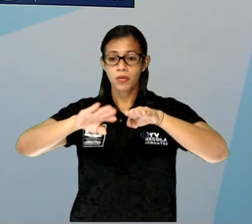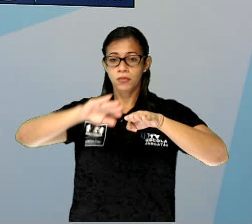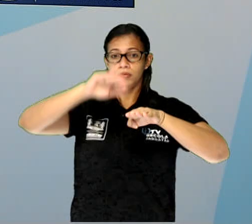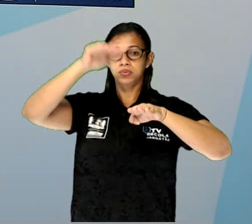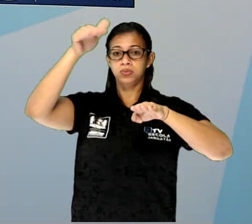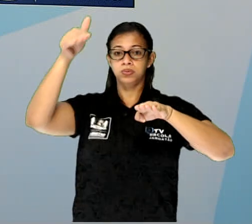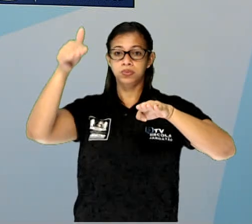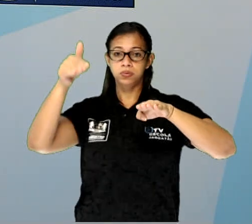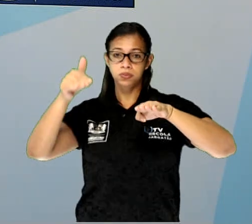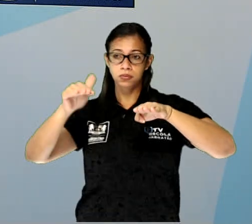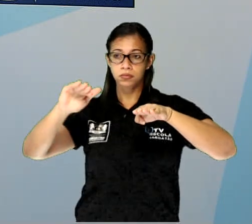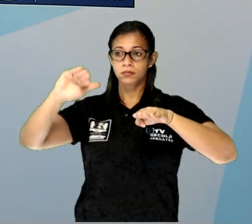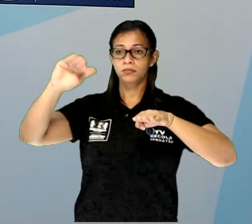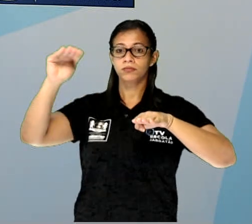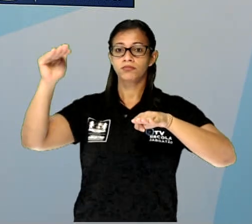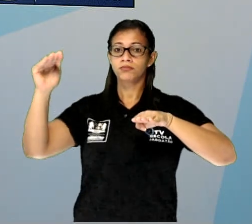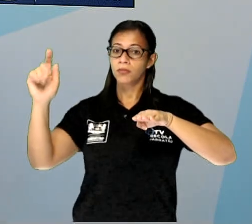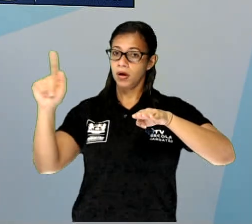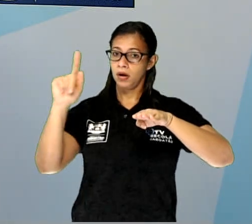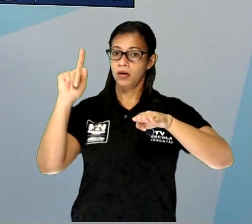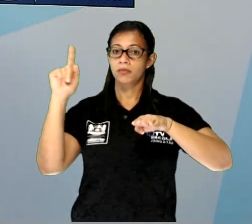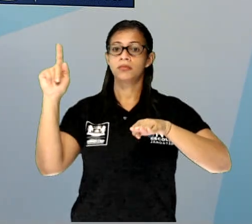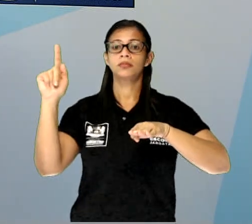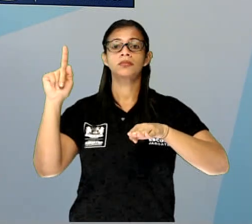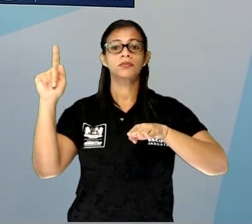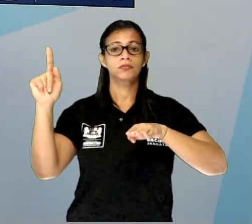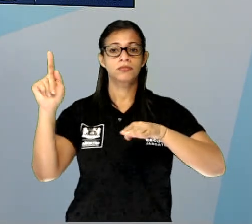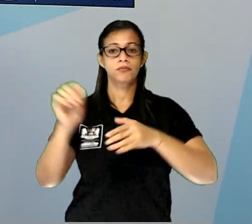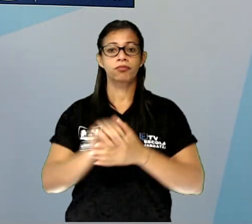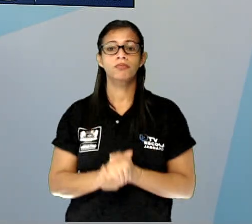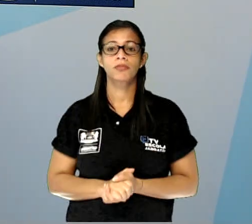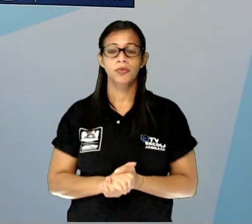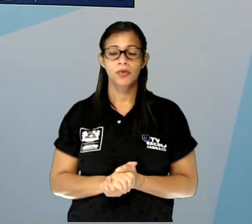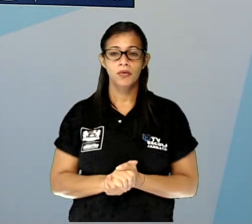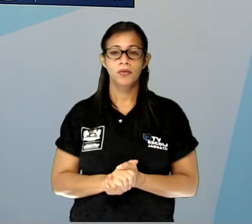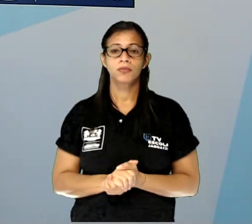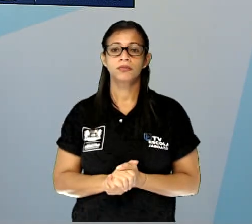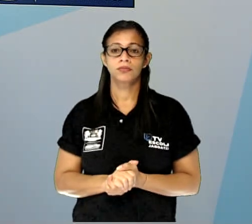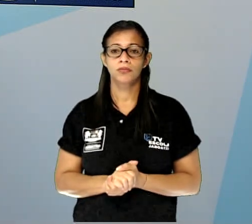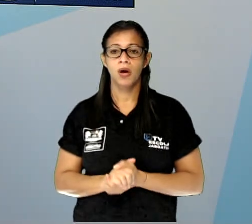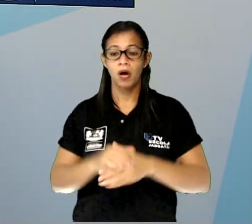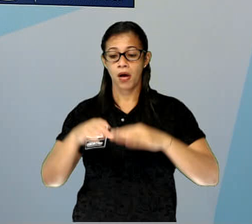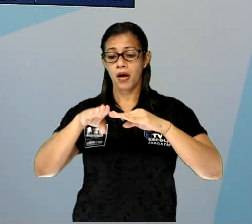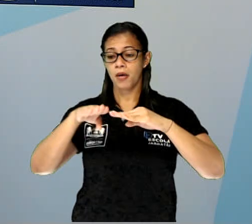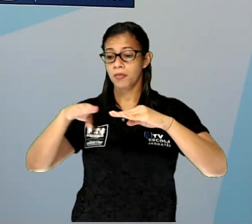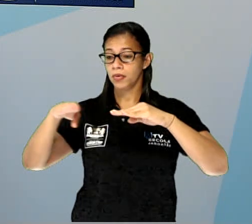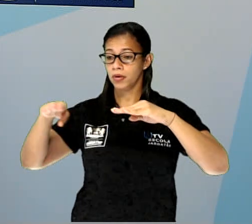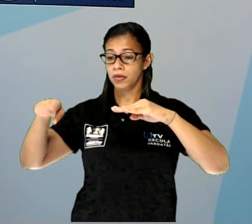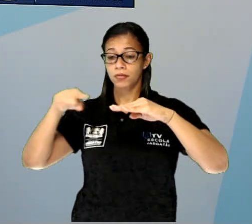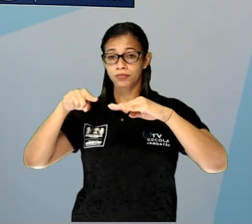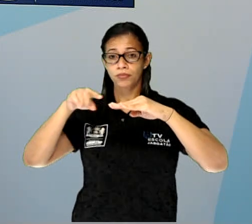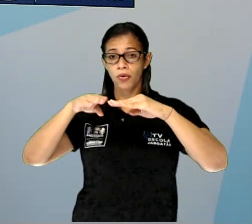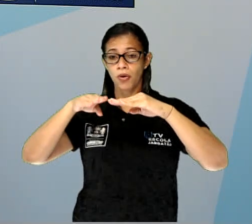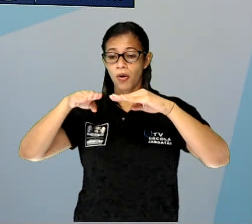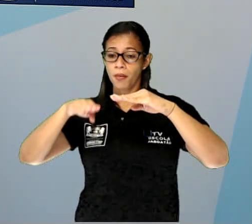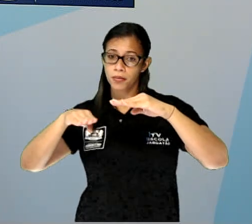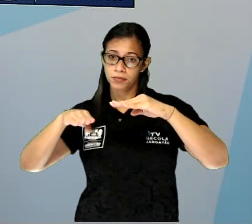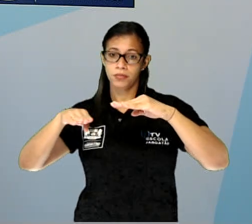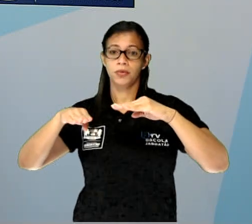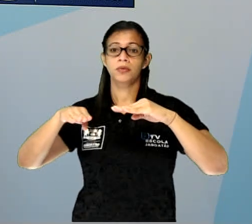As planícies já é uma área mais baixa. Se você observar, ele fala que os